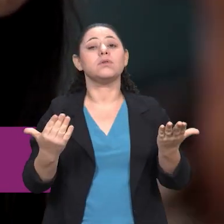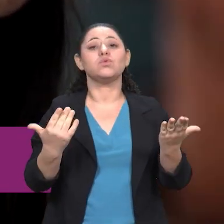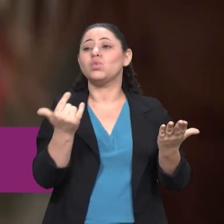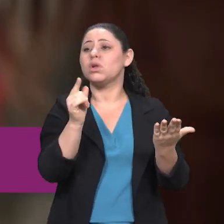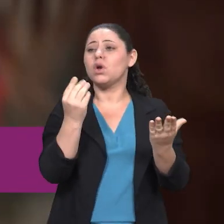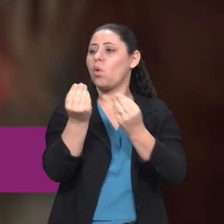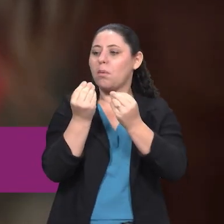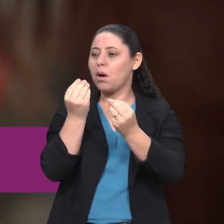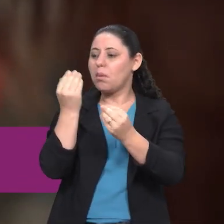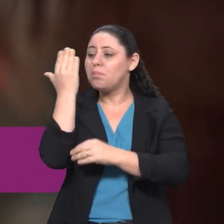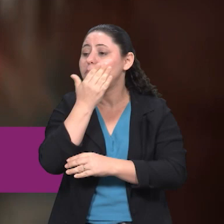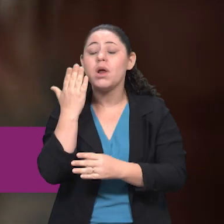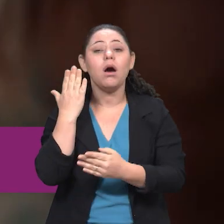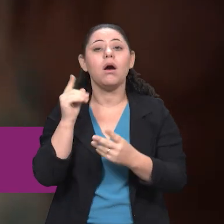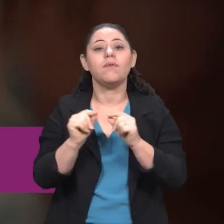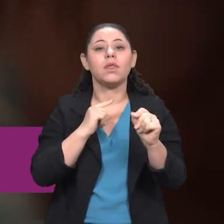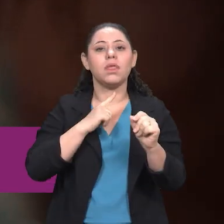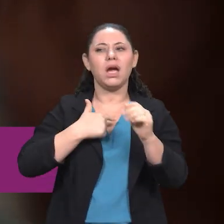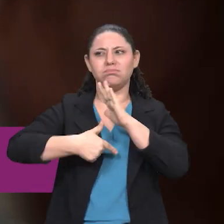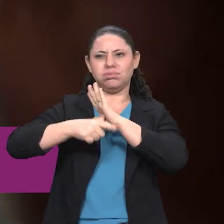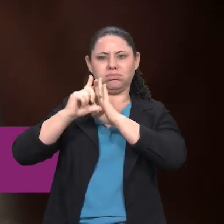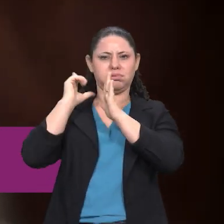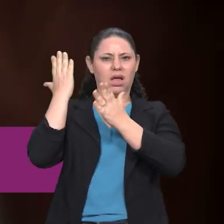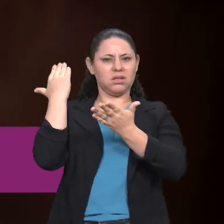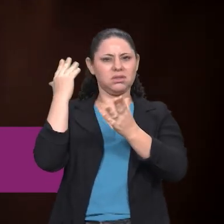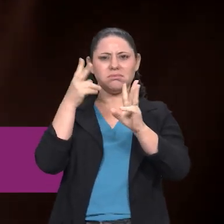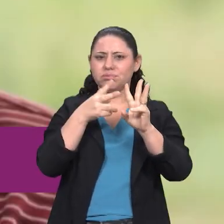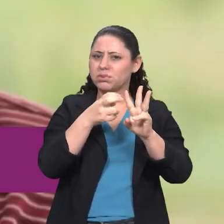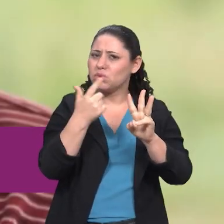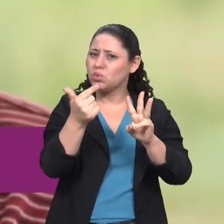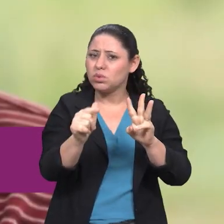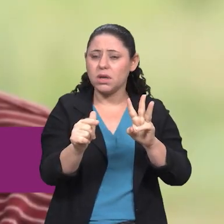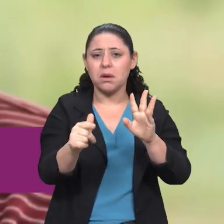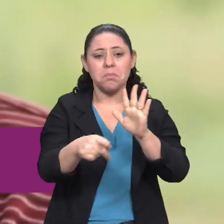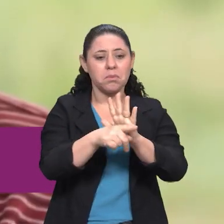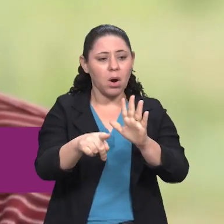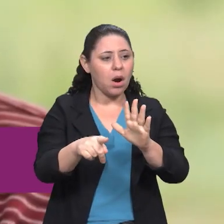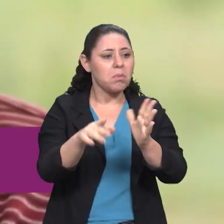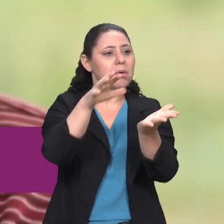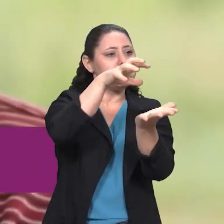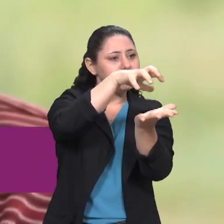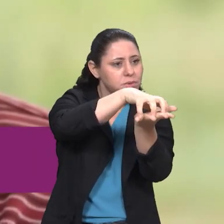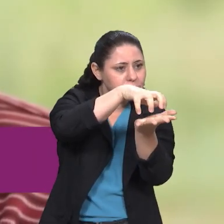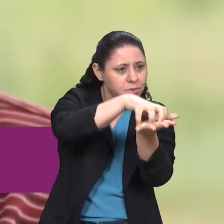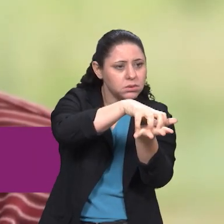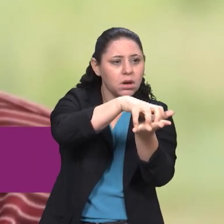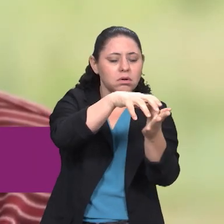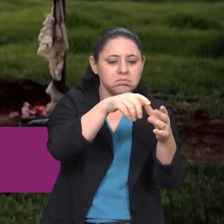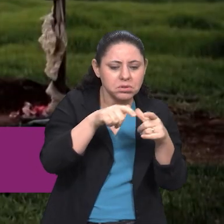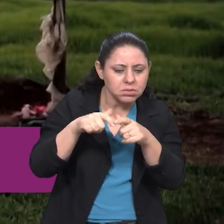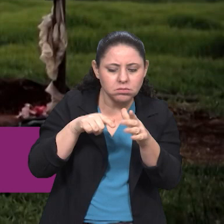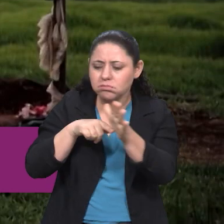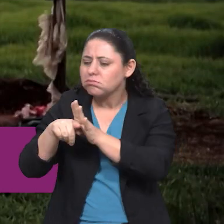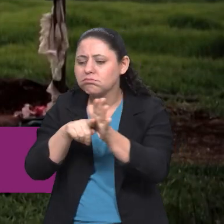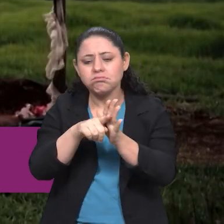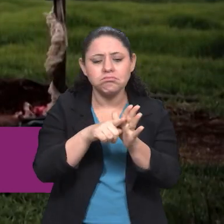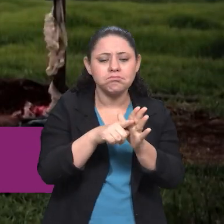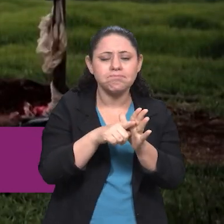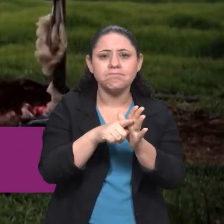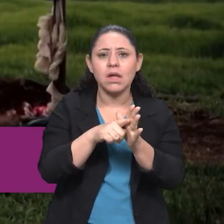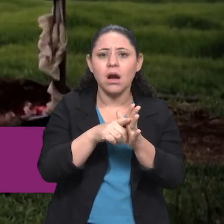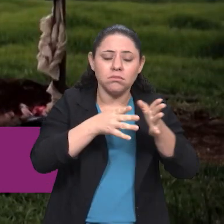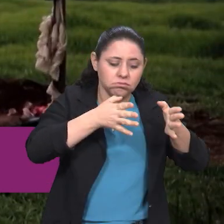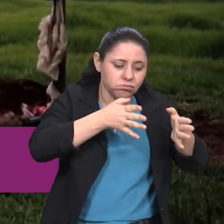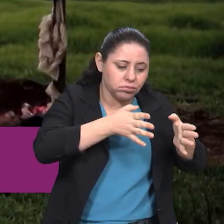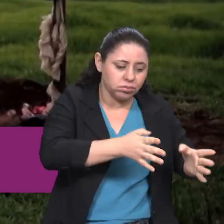de indício físico de ocupação anterior indígena. Não há indícios de aldeia, de aldeamentos, não há indícios